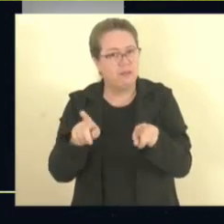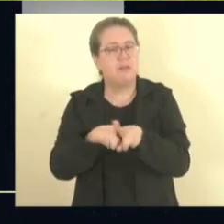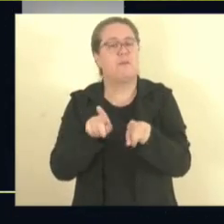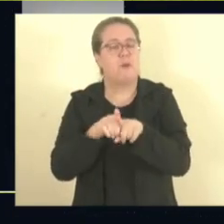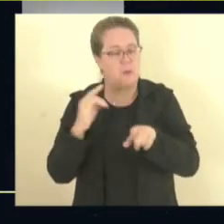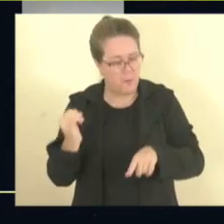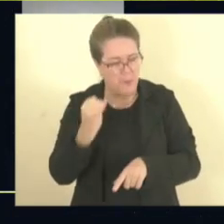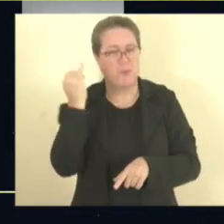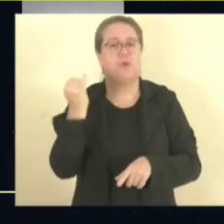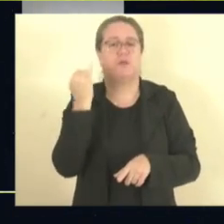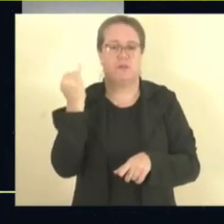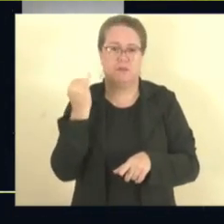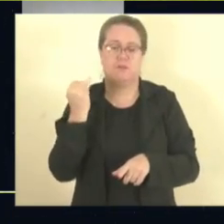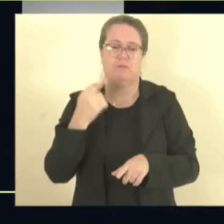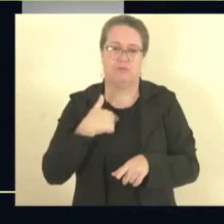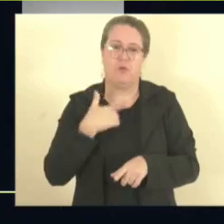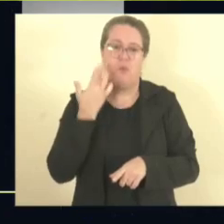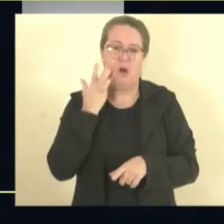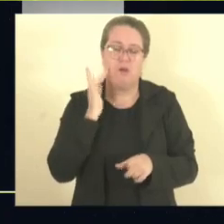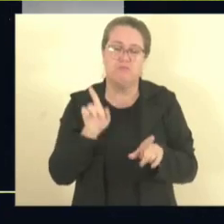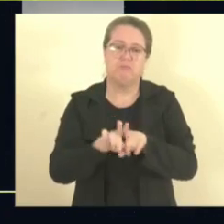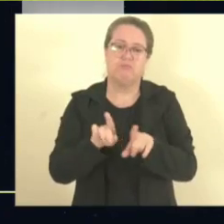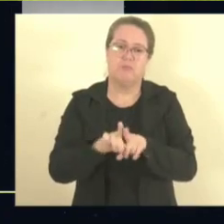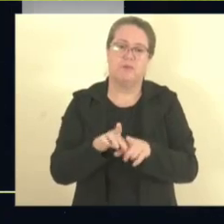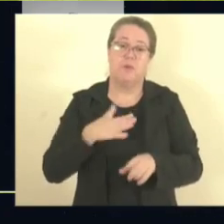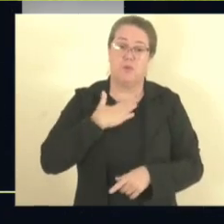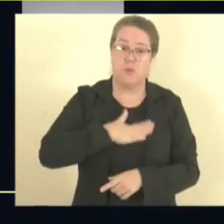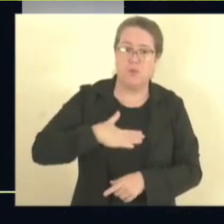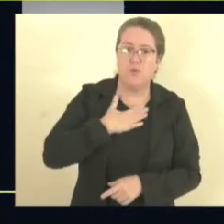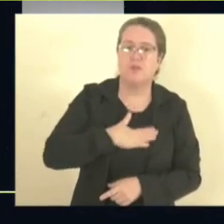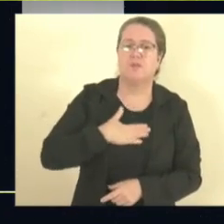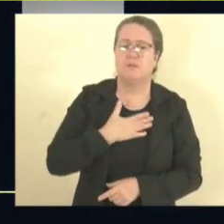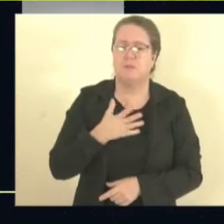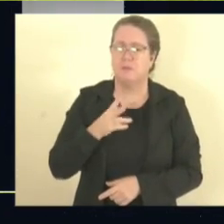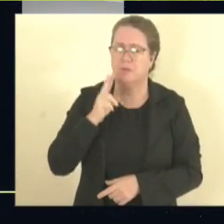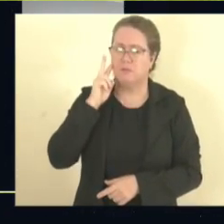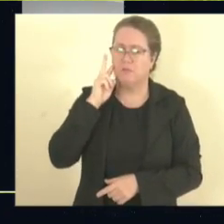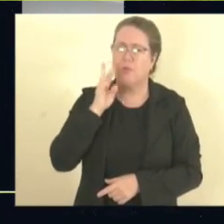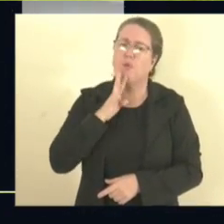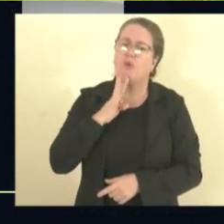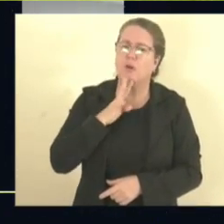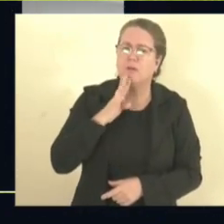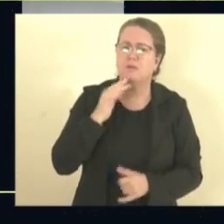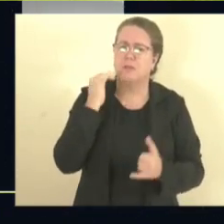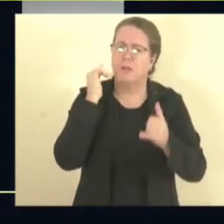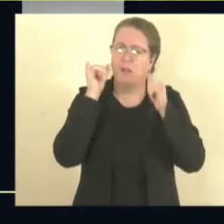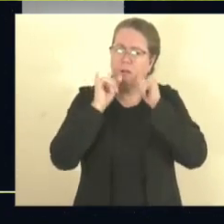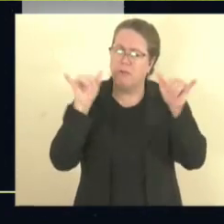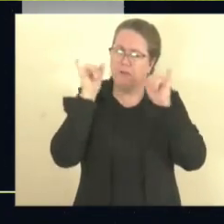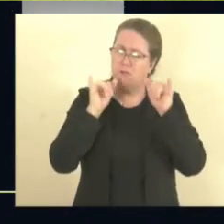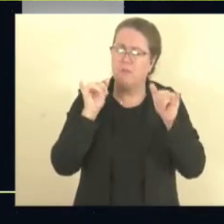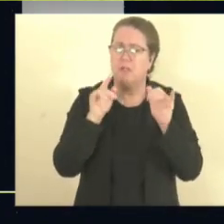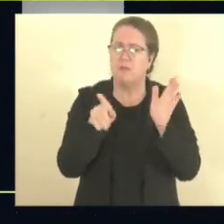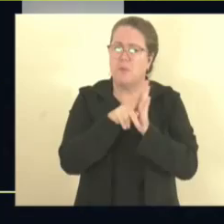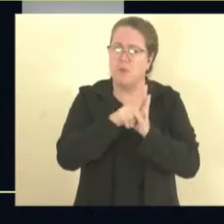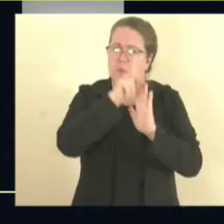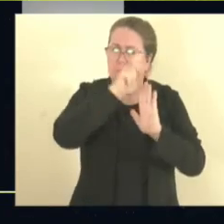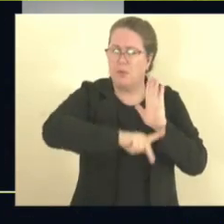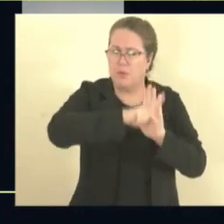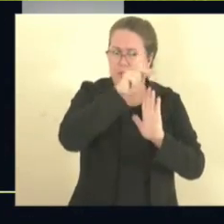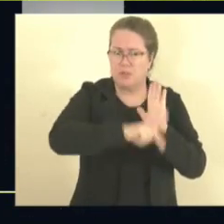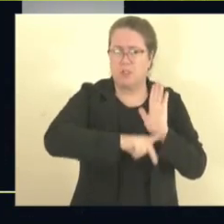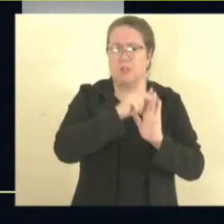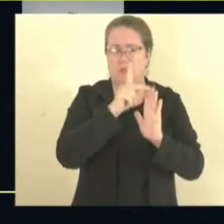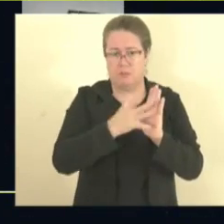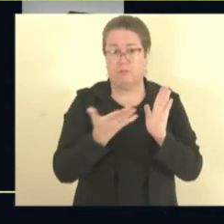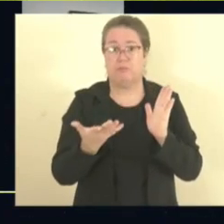Calegari. Eu gostaria de ver as informações do projeto, mas, por exemplo, o nosso aplicativo, ou fico nele assistindo a sessão,